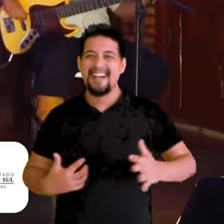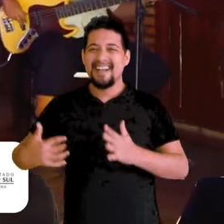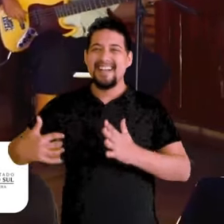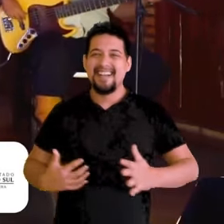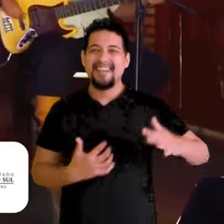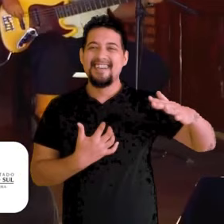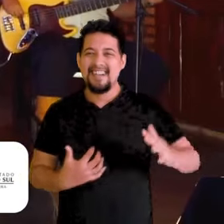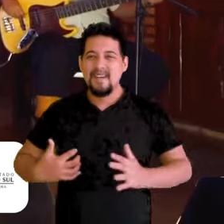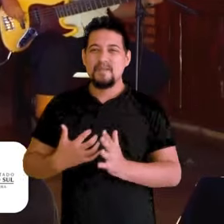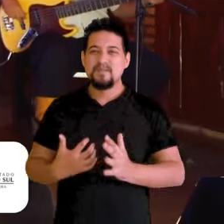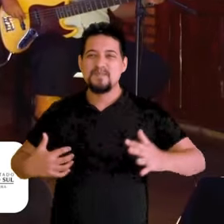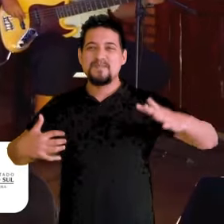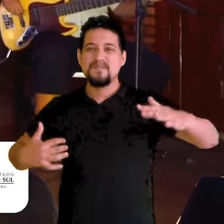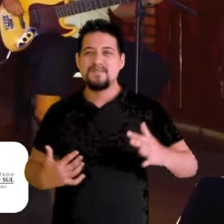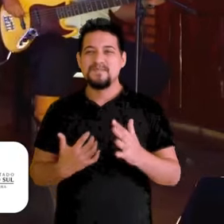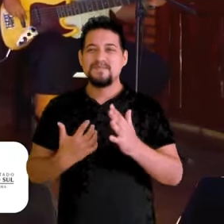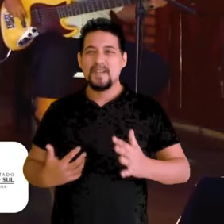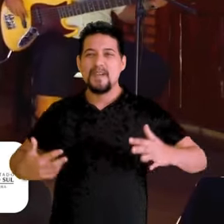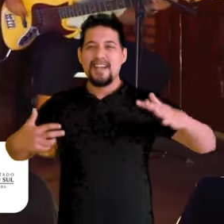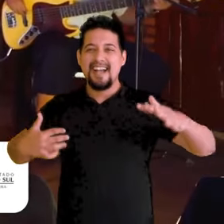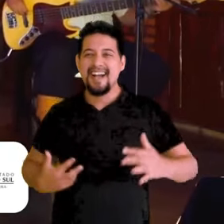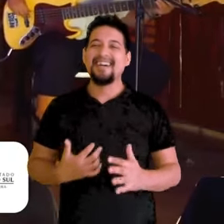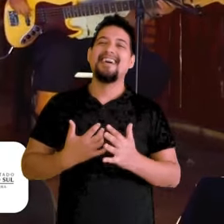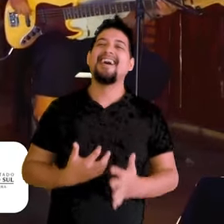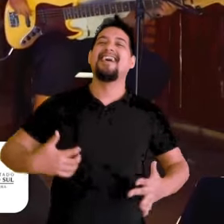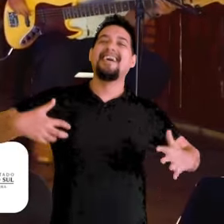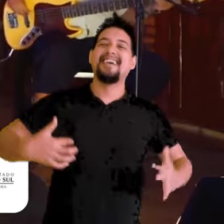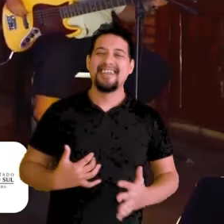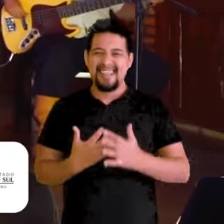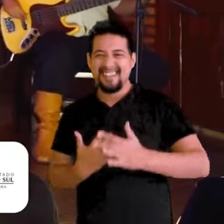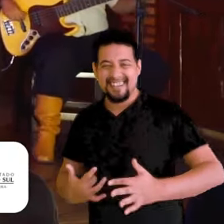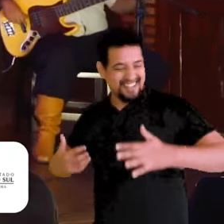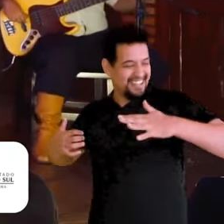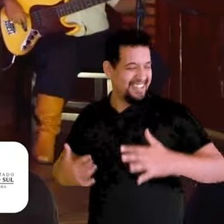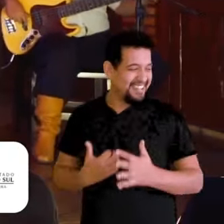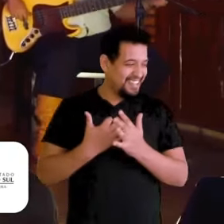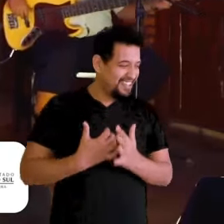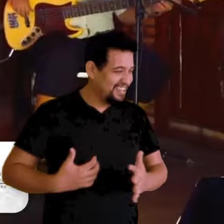Já logo essa porra. Novos tempos, chiquito e bordolê.